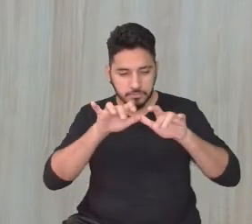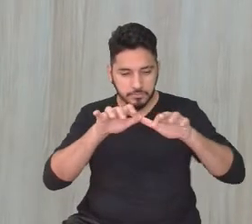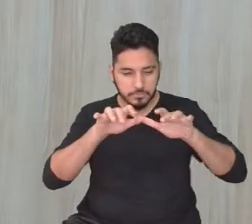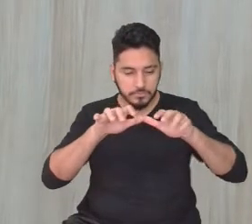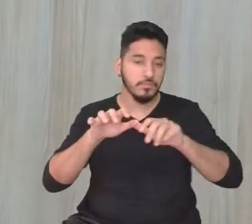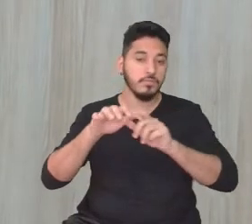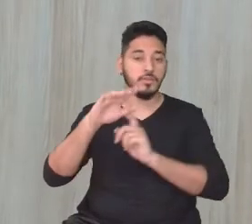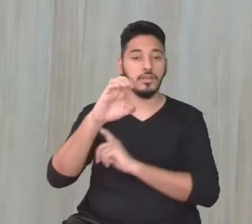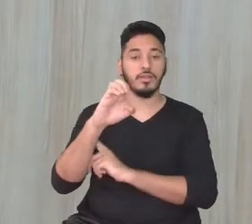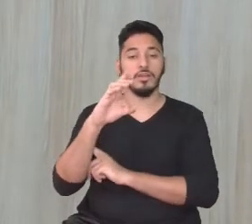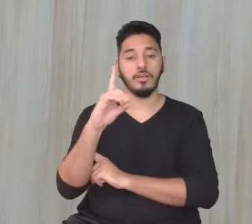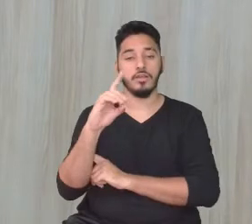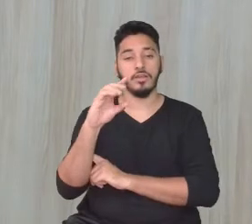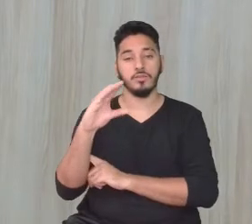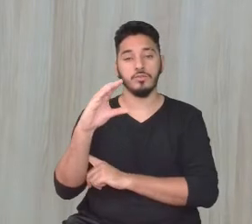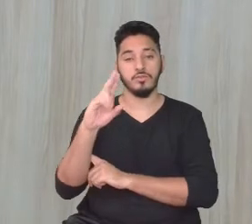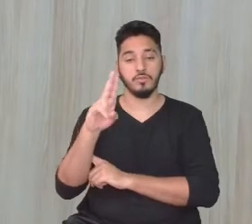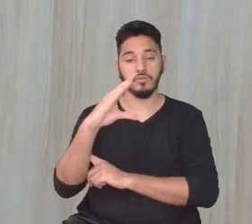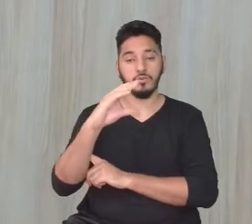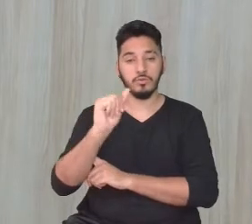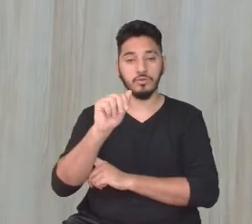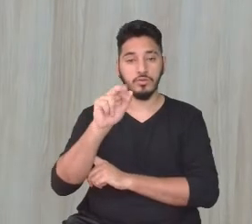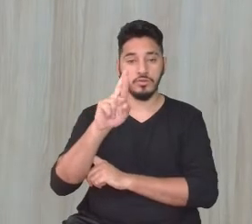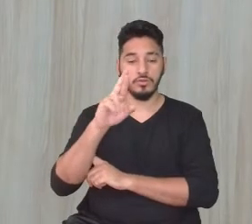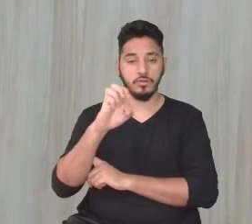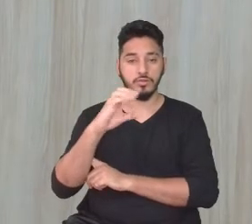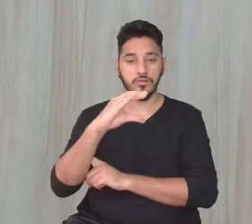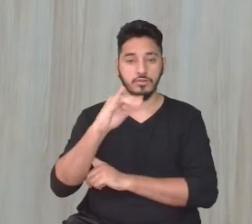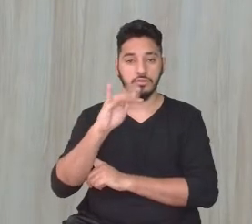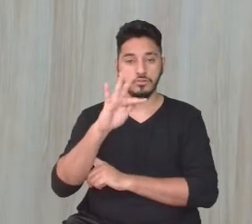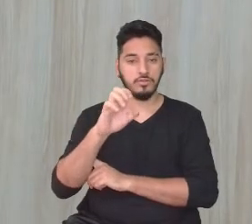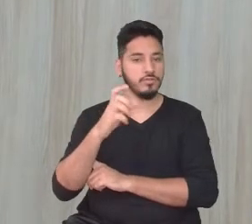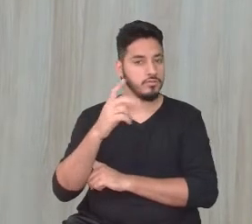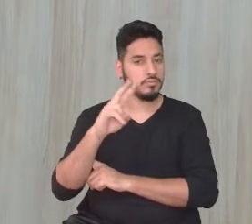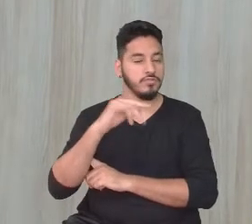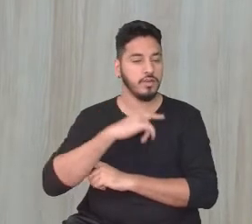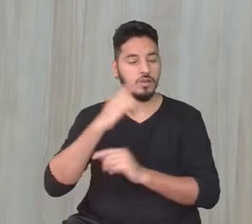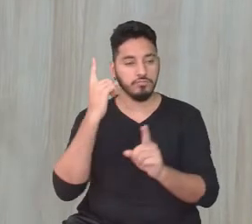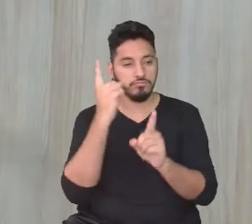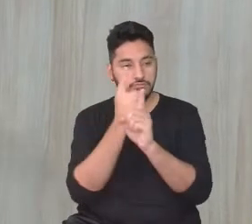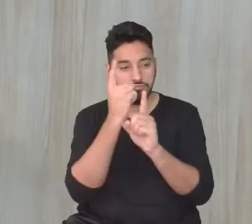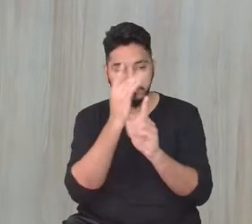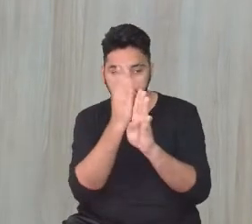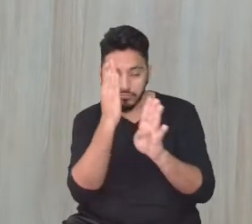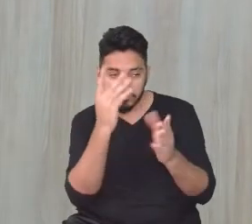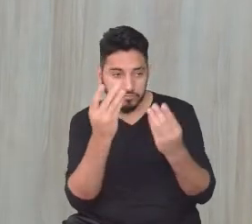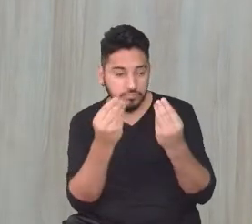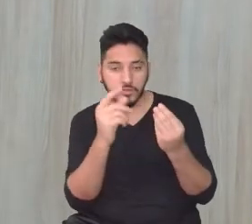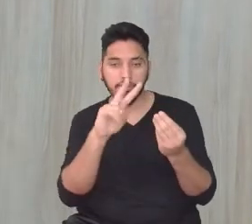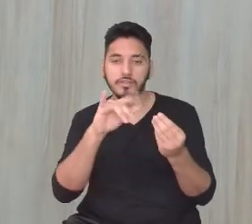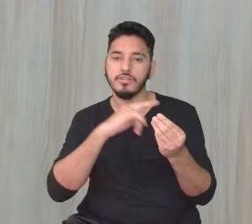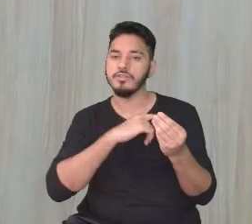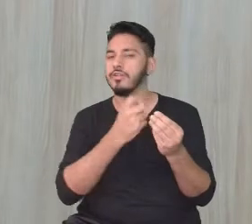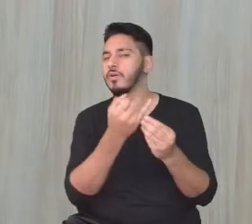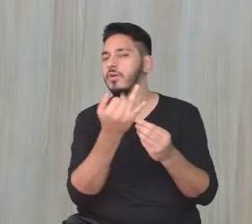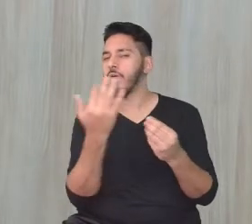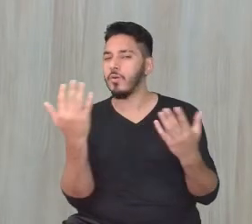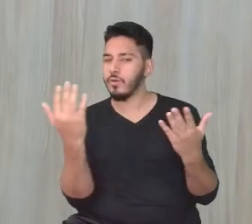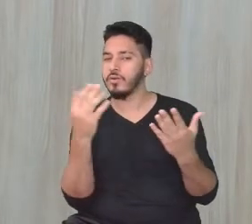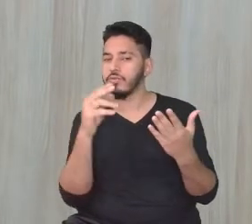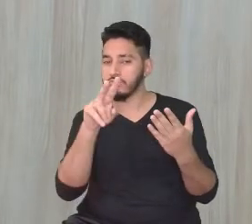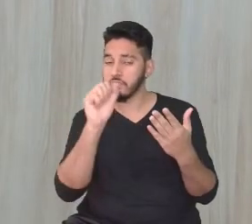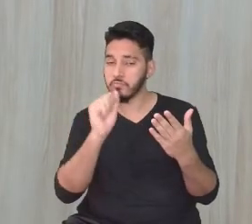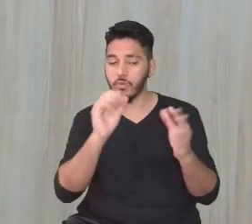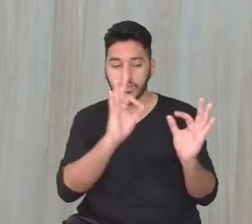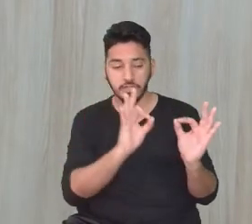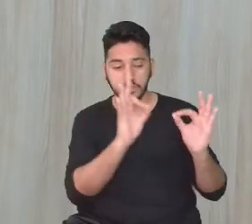juntos enquanto nosso canal se inscreve vai ter as playlists você encontra o modo três vai ter lá nossa aula para